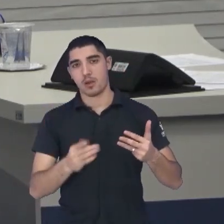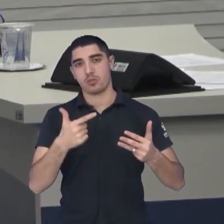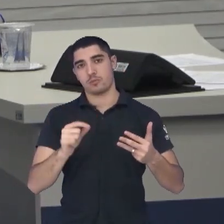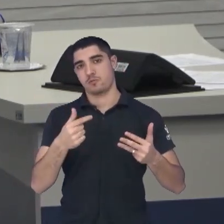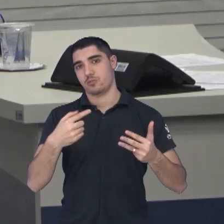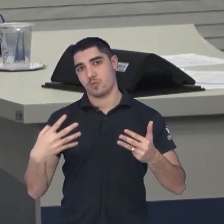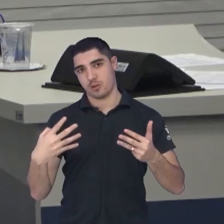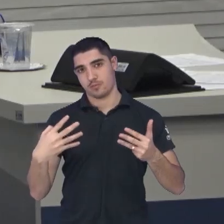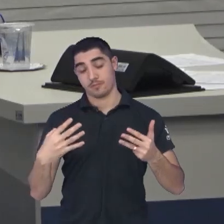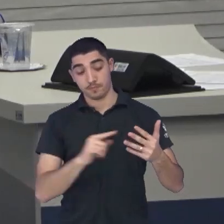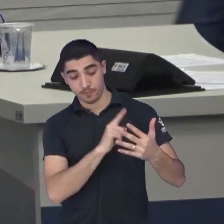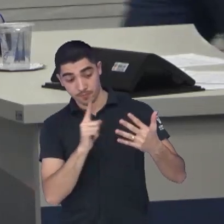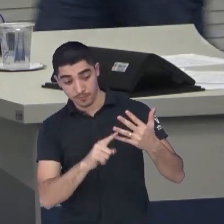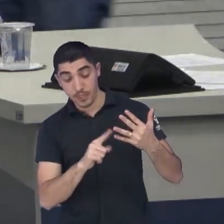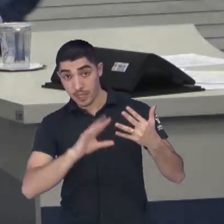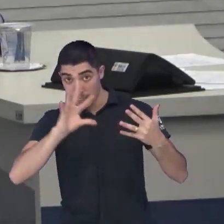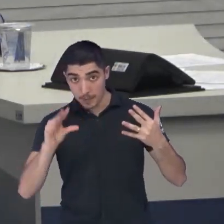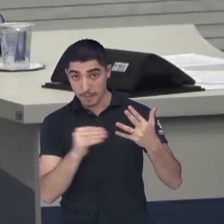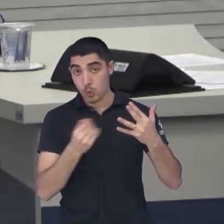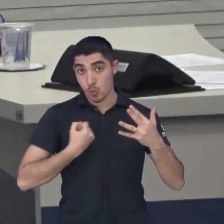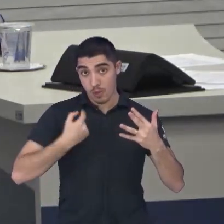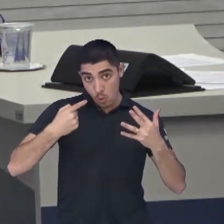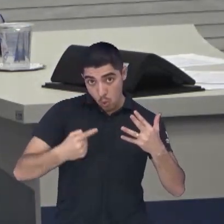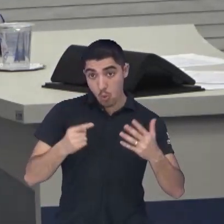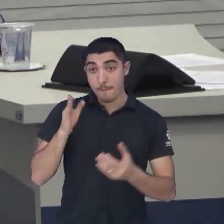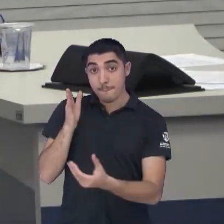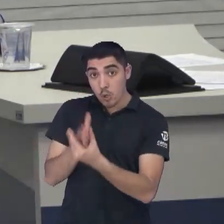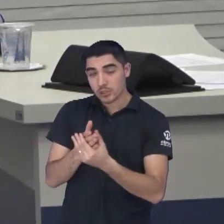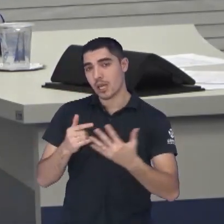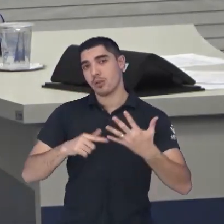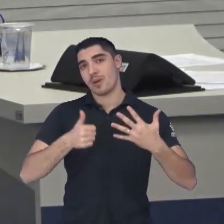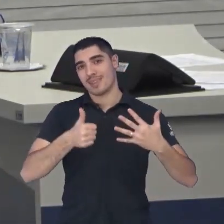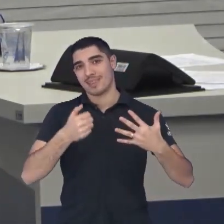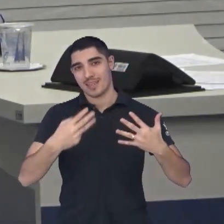1551/2024 e emenda número 1 do processo